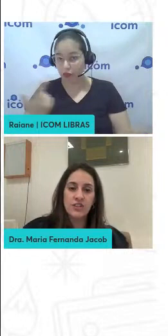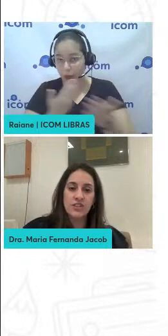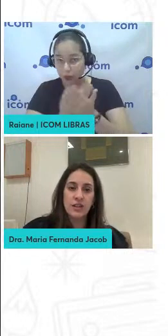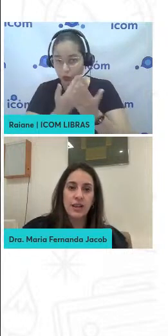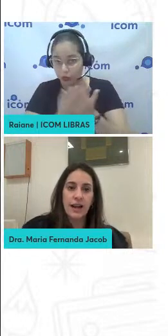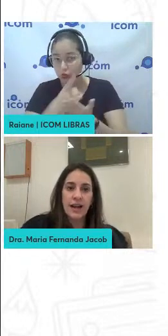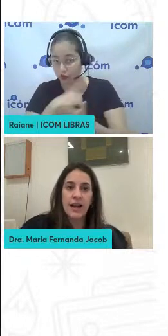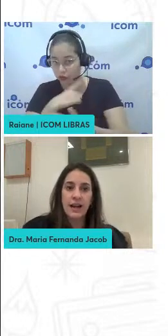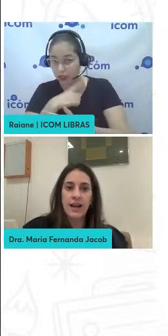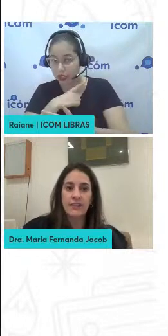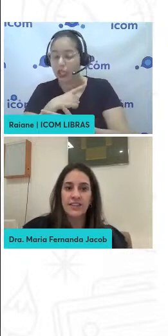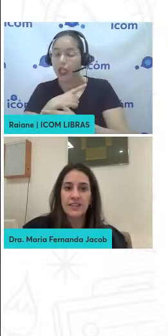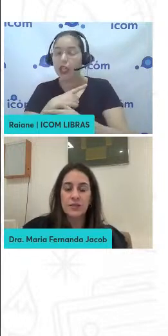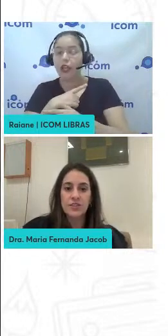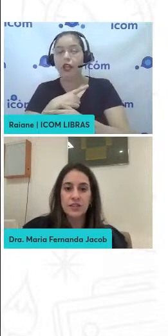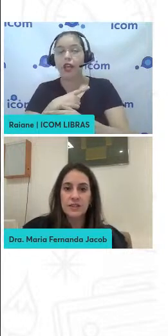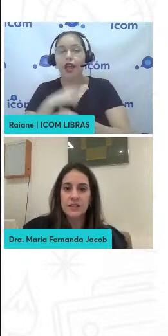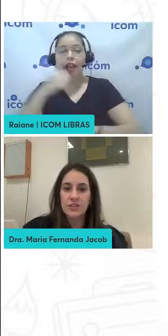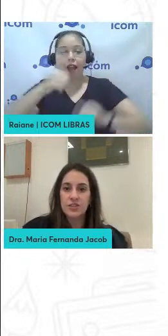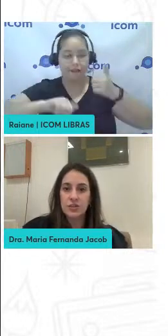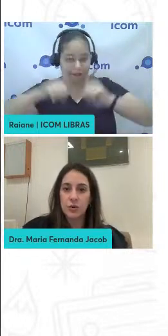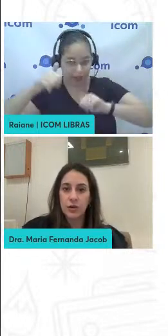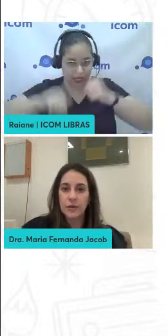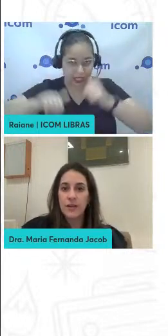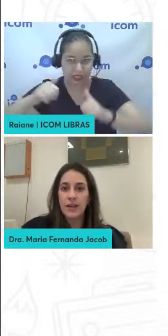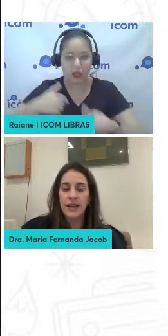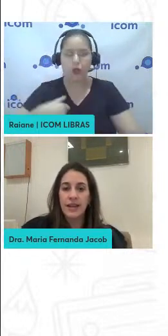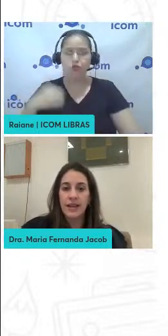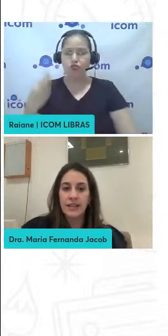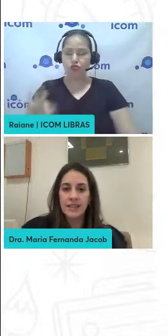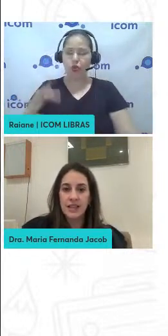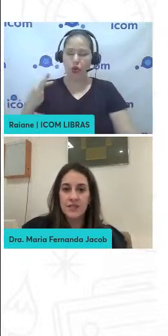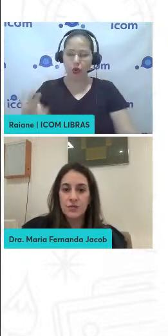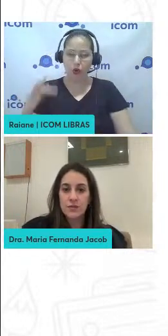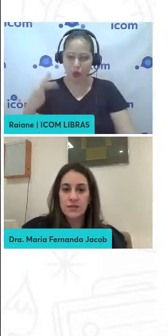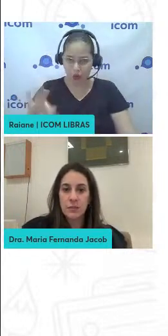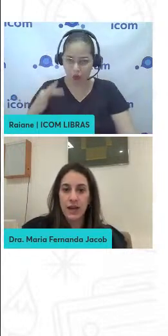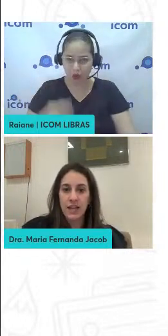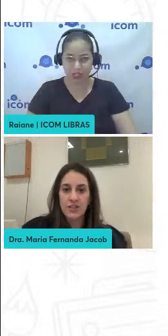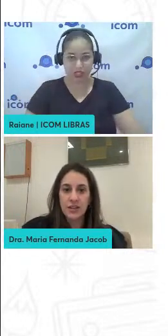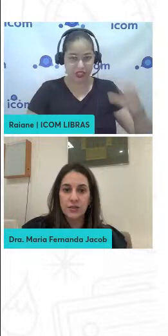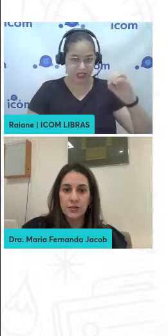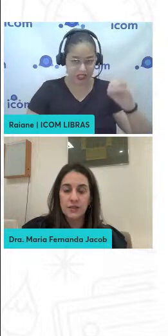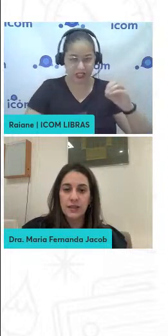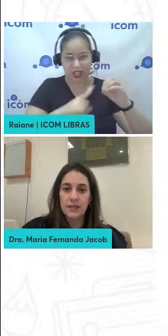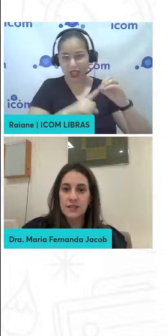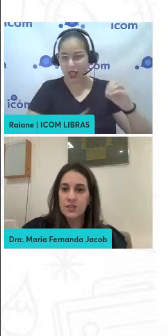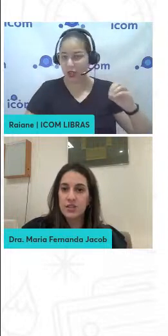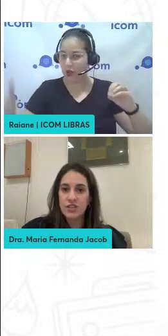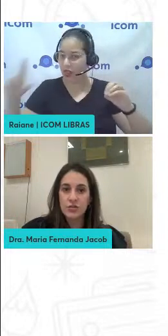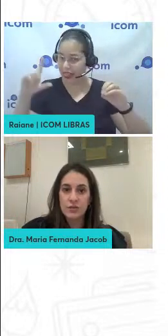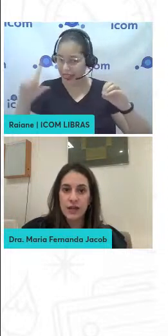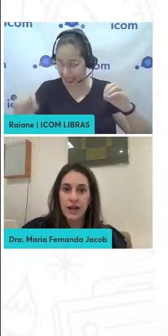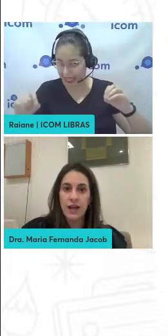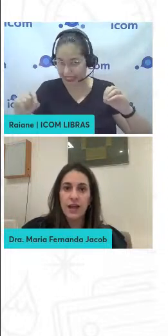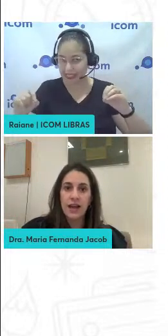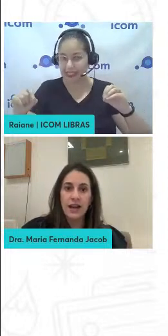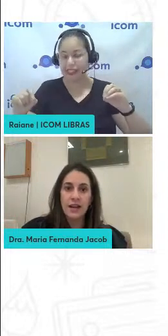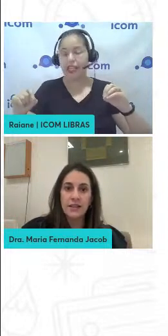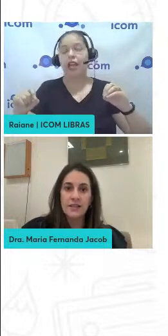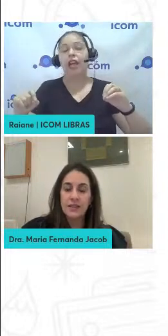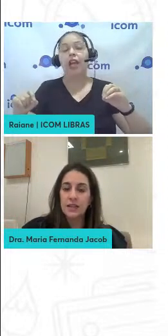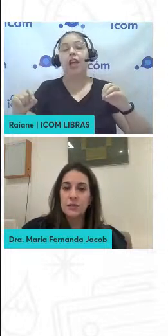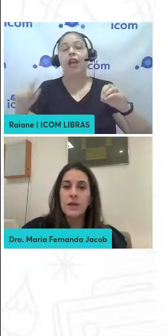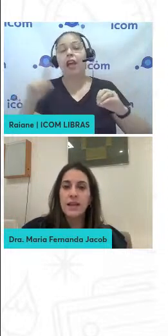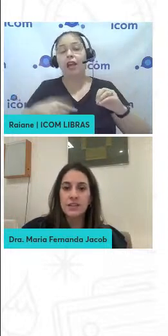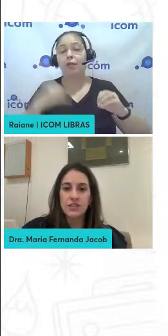que hoje a avaliação de intensidade de dor, nessa revisão sistemática, ela trouxe que é interessante a gente usar